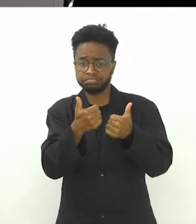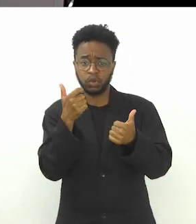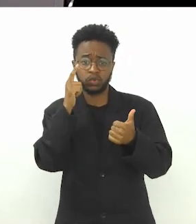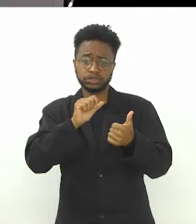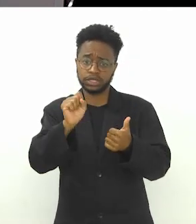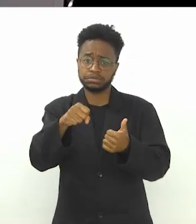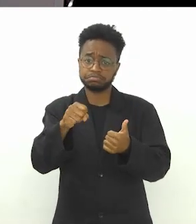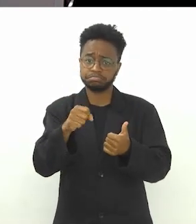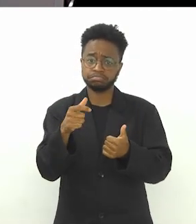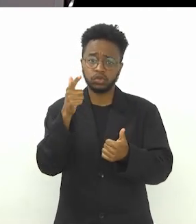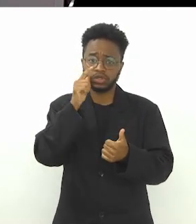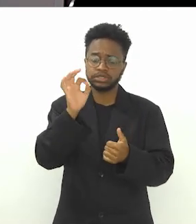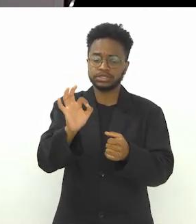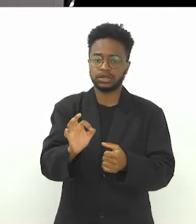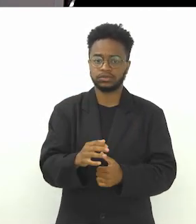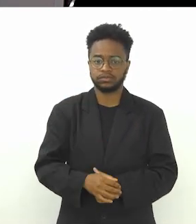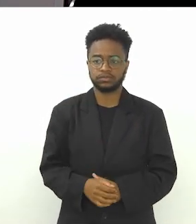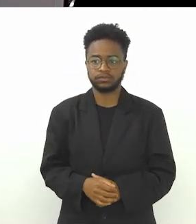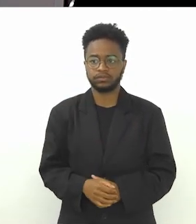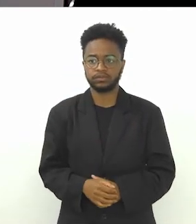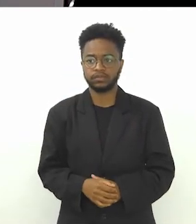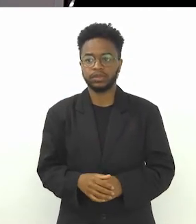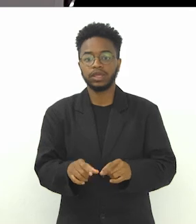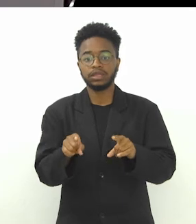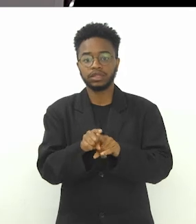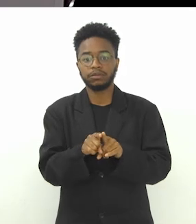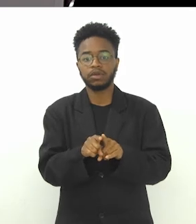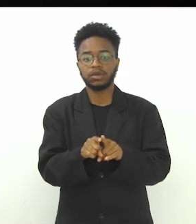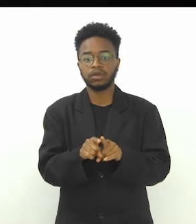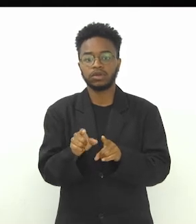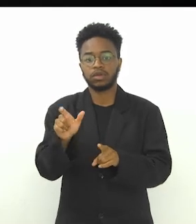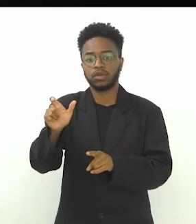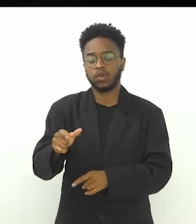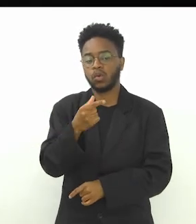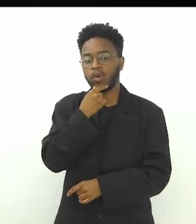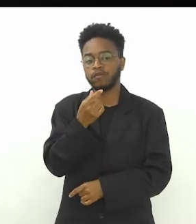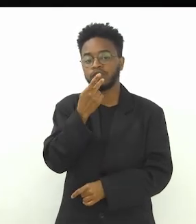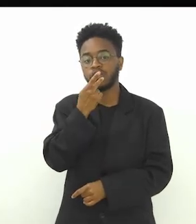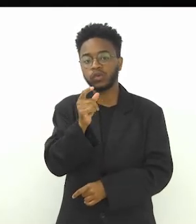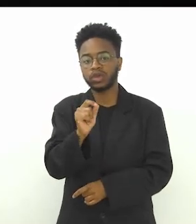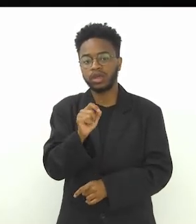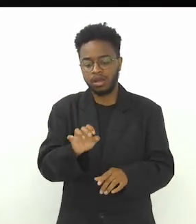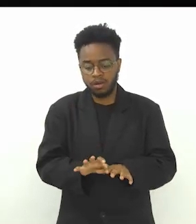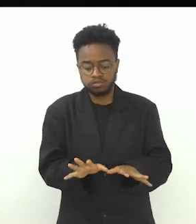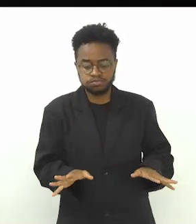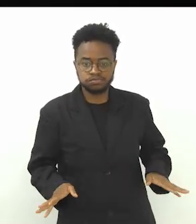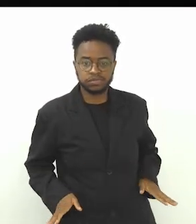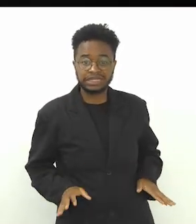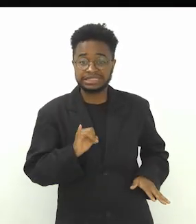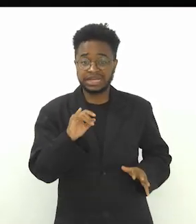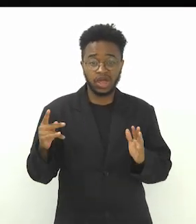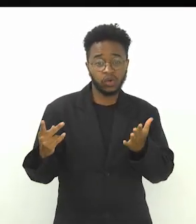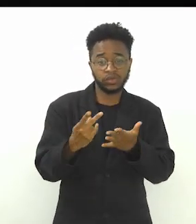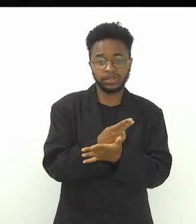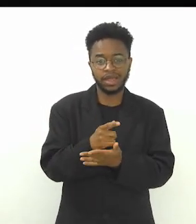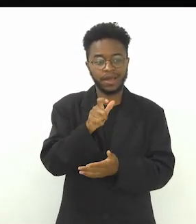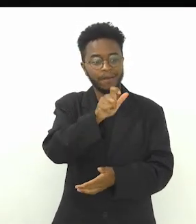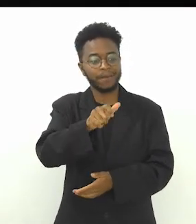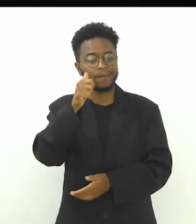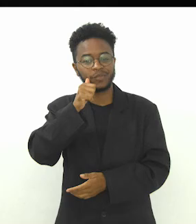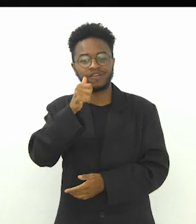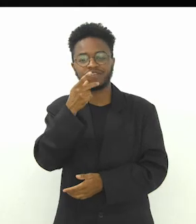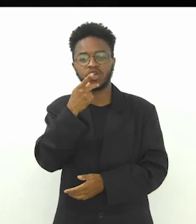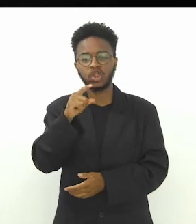deu certo. O Tarcísio, quando esteve aqui, falou que as baianas, quando o efeito acontece, as baianas falavam: nossa, nós estamos